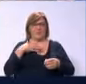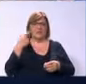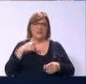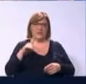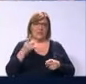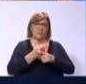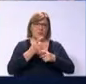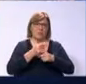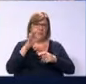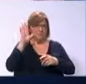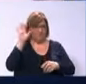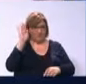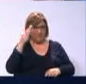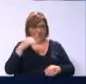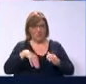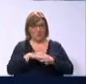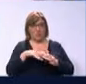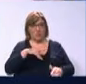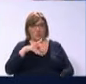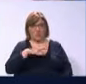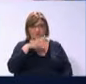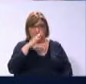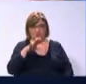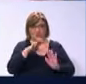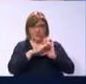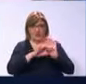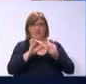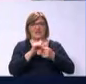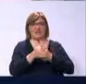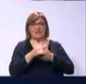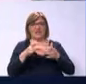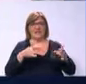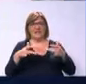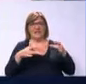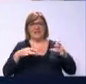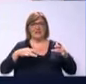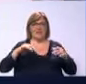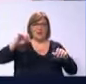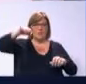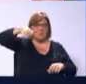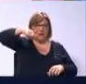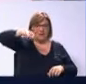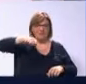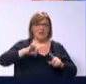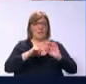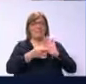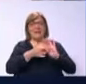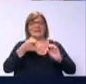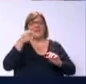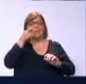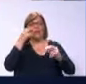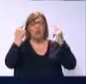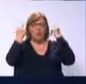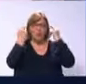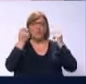para apurar agora o futebol português disse o comunicado também transformou se num teatro de marionetes manda quem pode e obedece quem